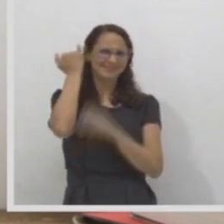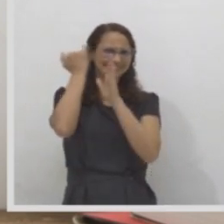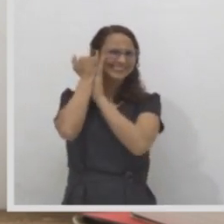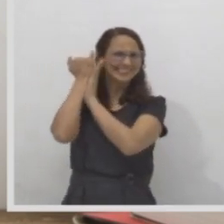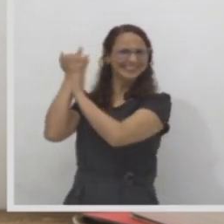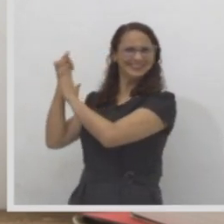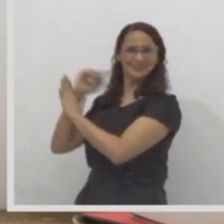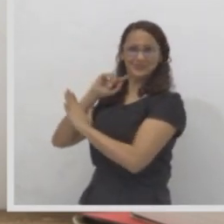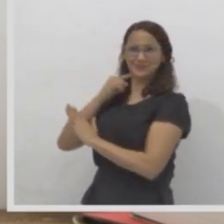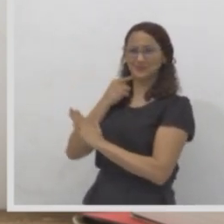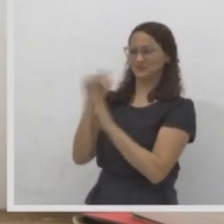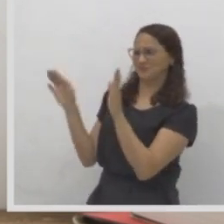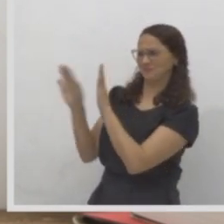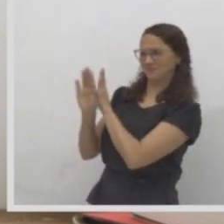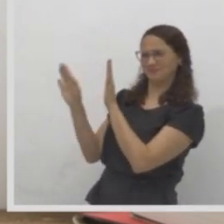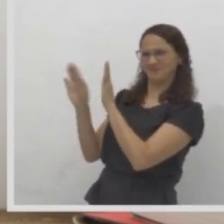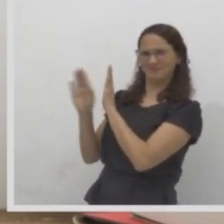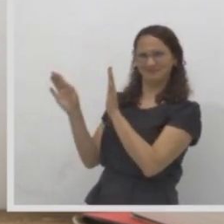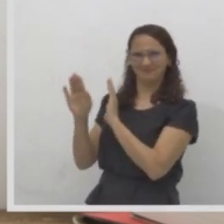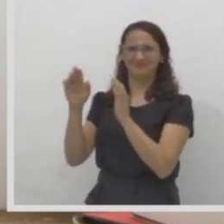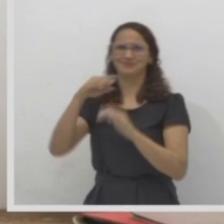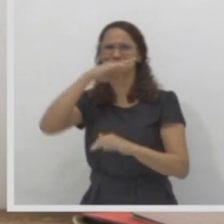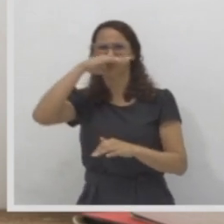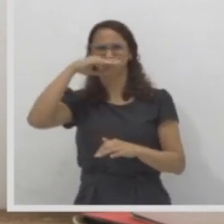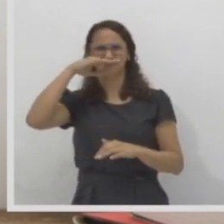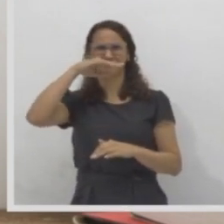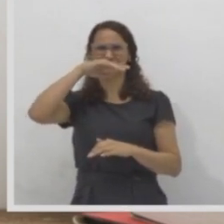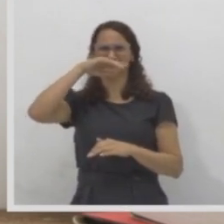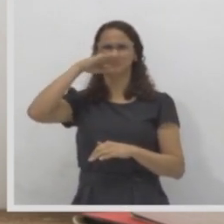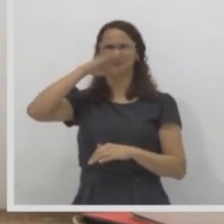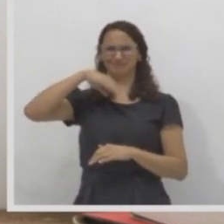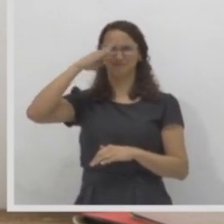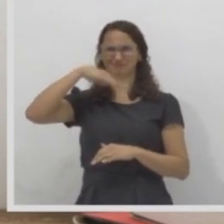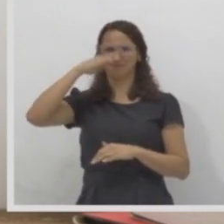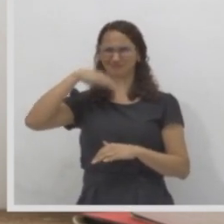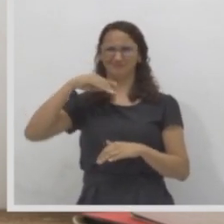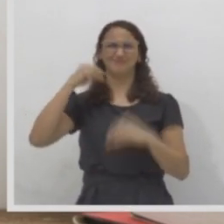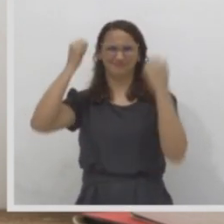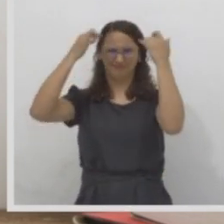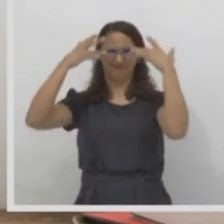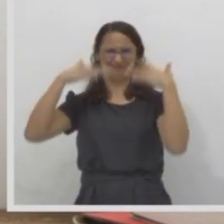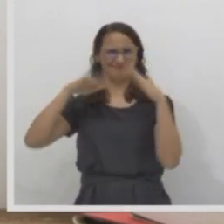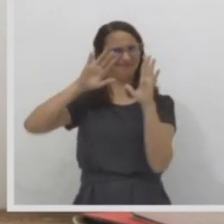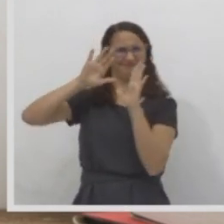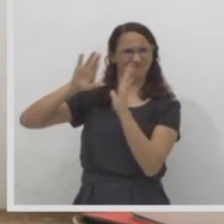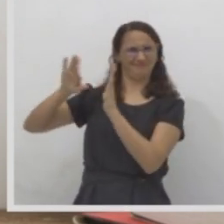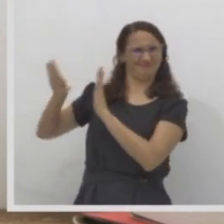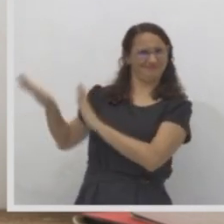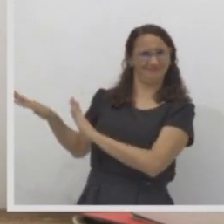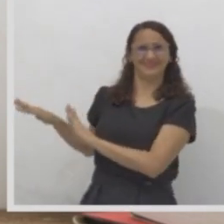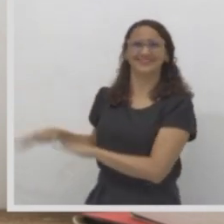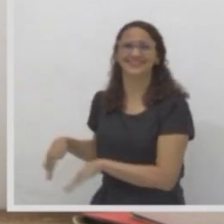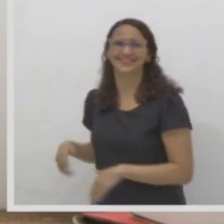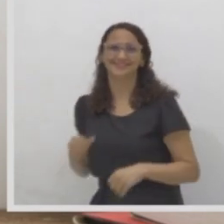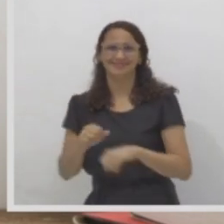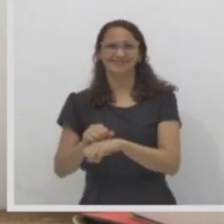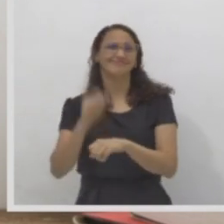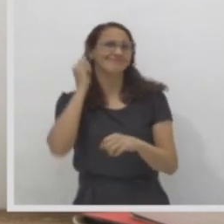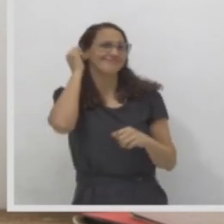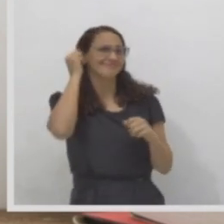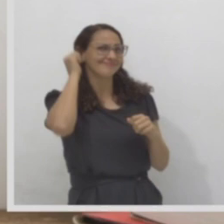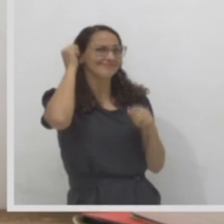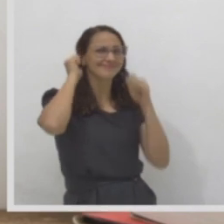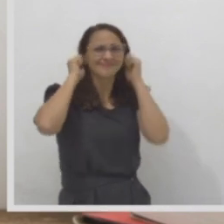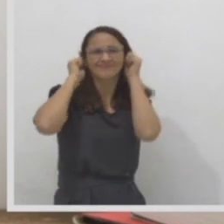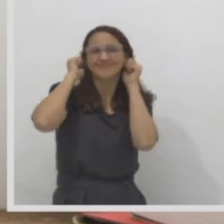Tchau, sujeira. Adeus, cheirinho de suor. Lava, lava, lava, lava, lava, lava um orelho, um